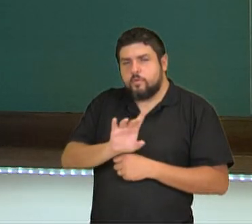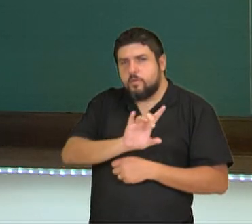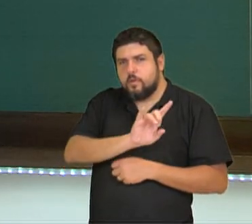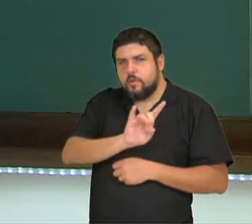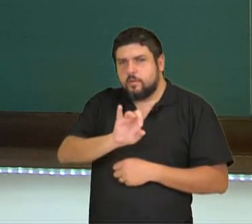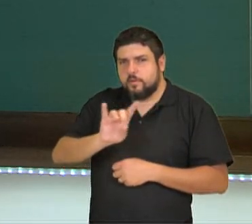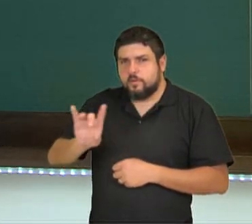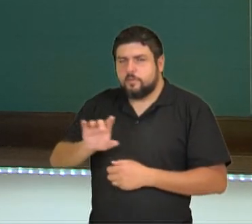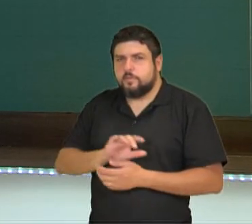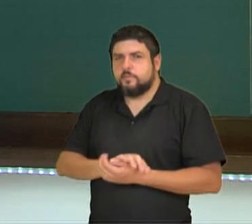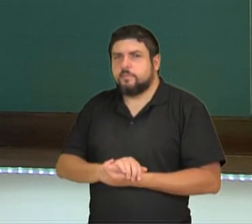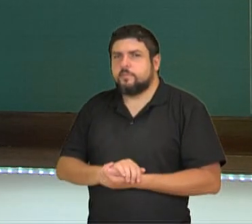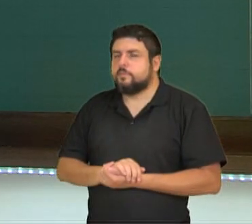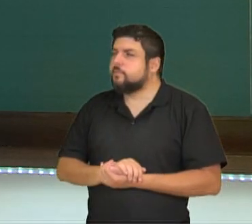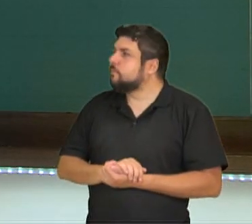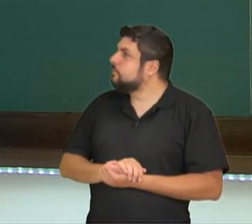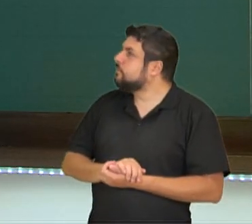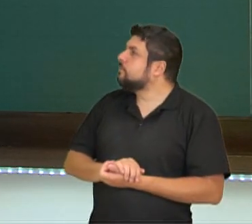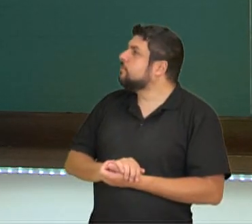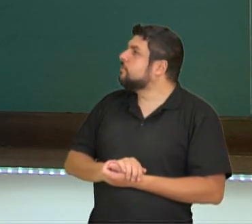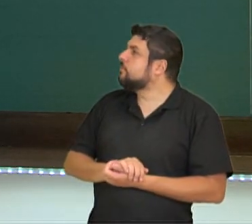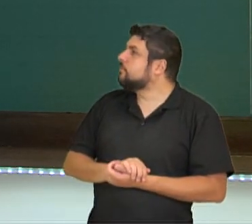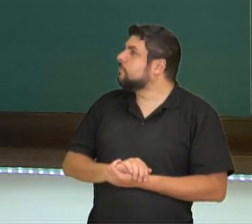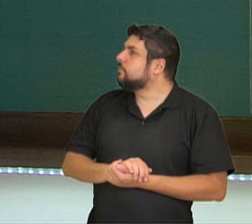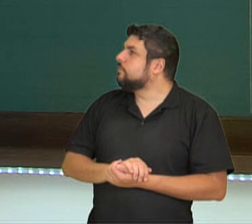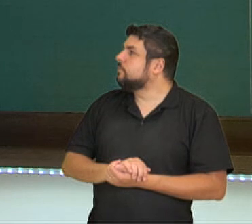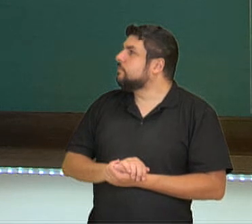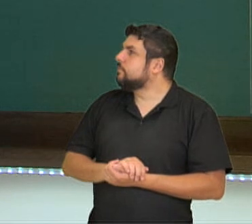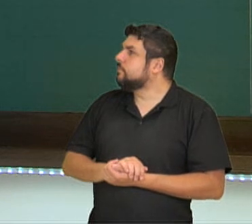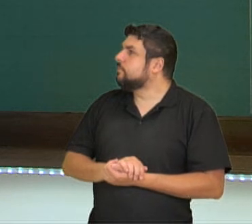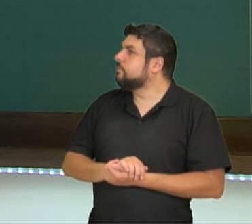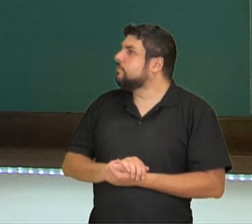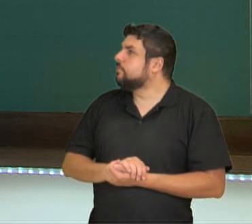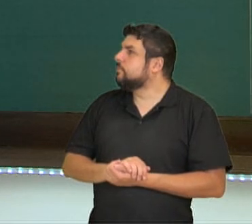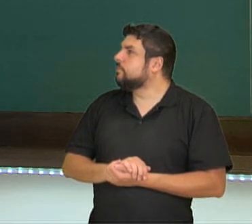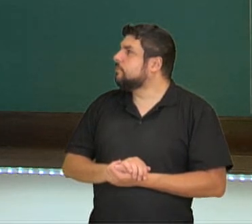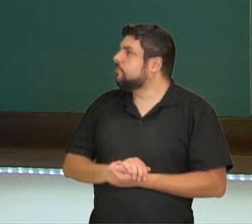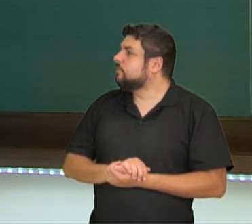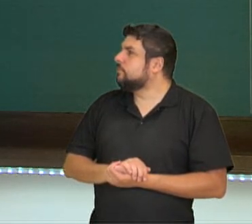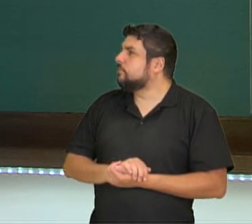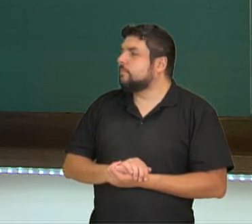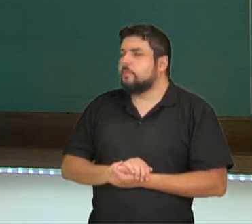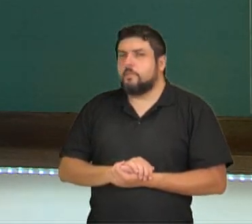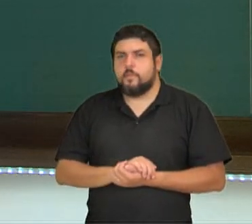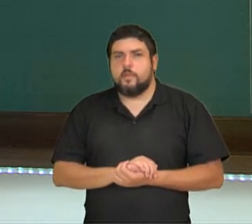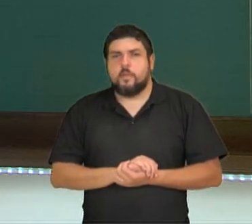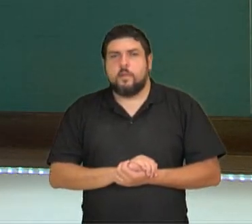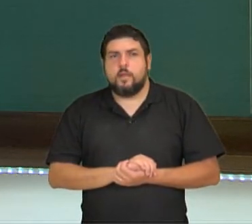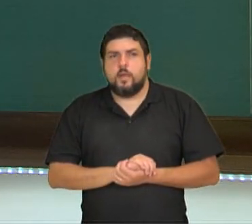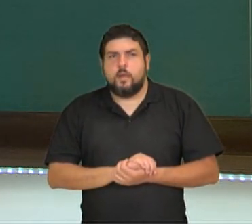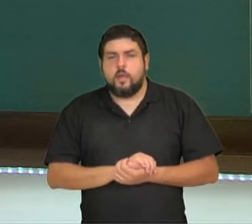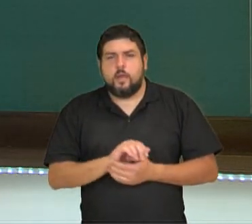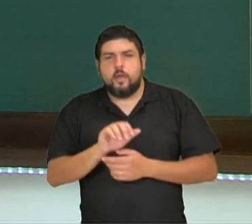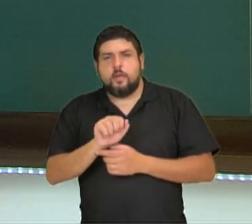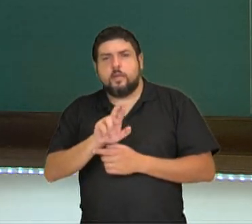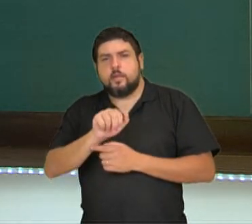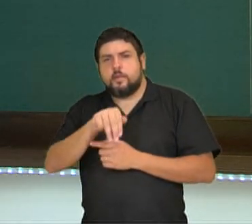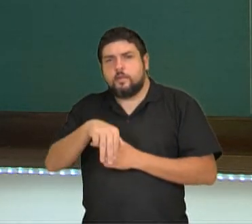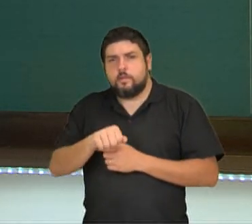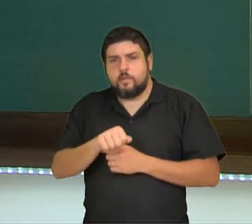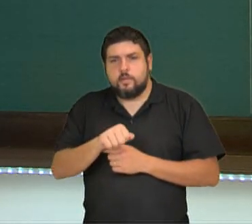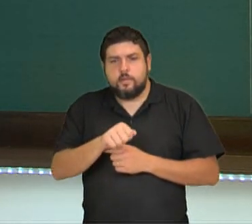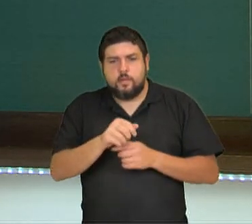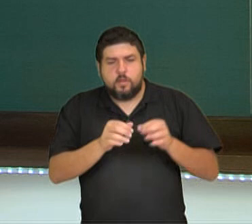verga de biriba, o arame, que fica esticado, inclusive, né, dá essa fletida na